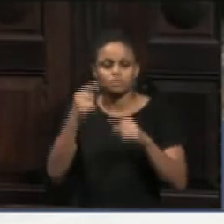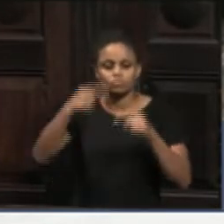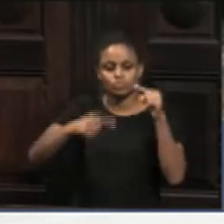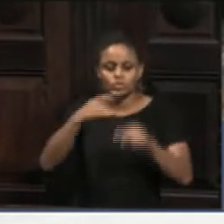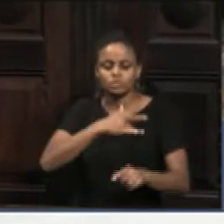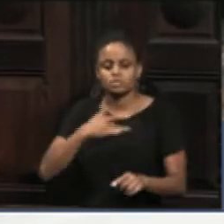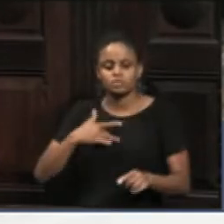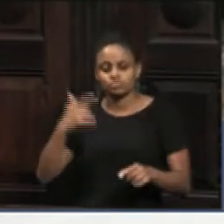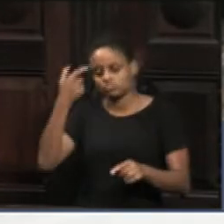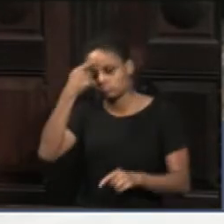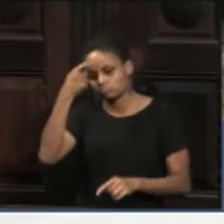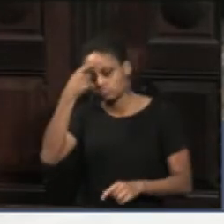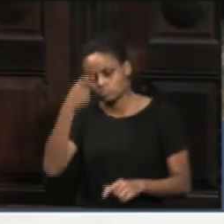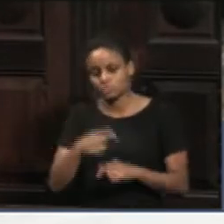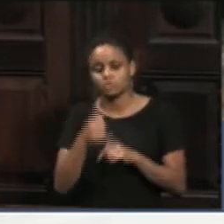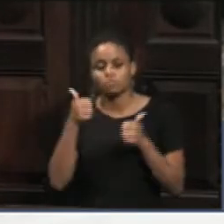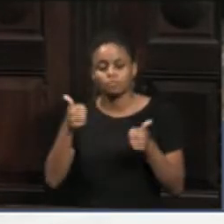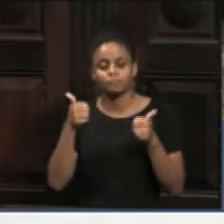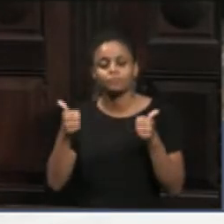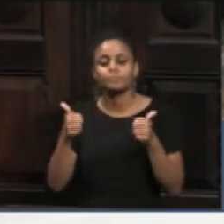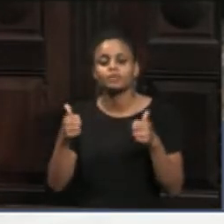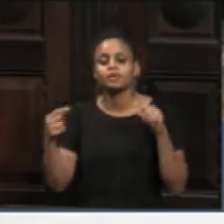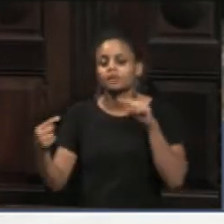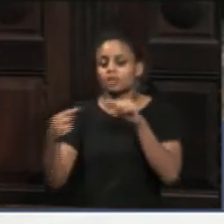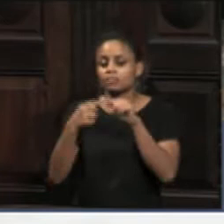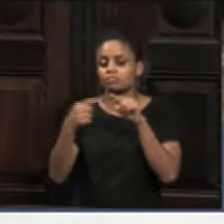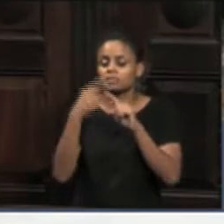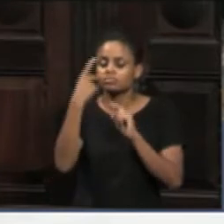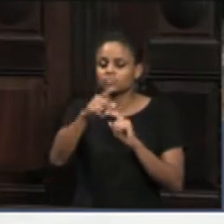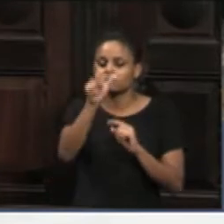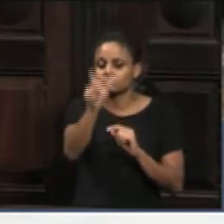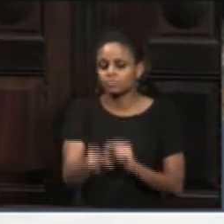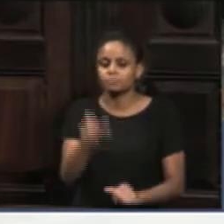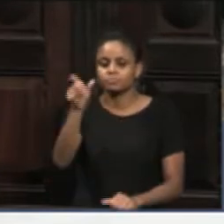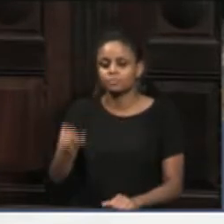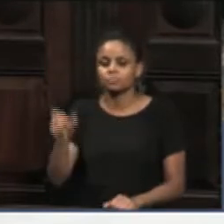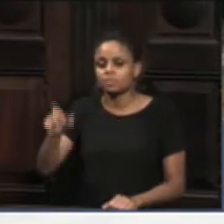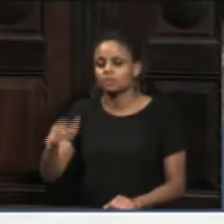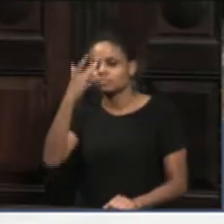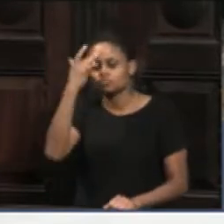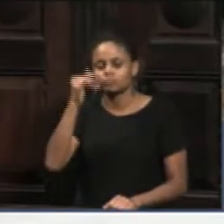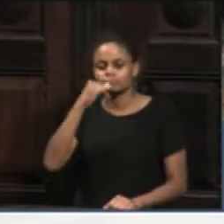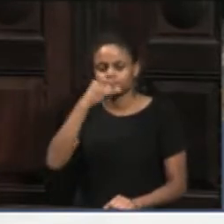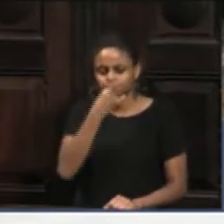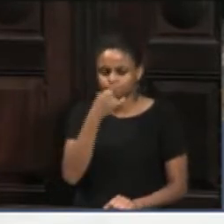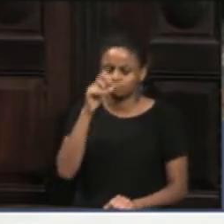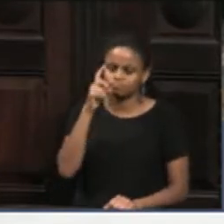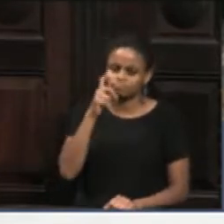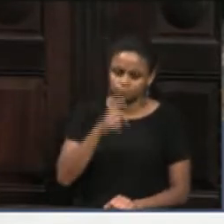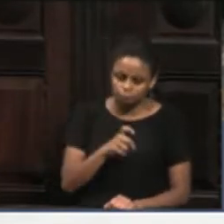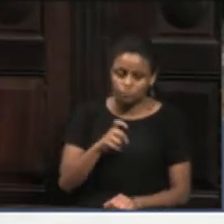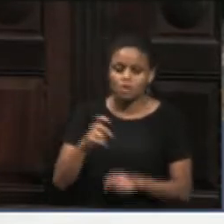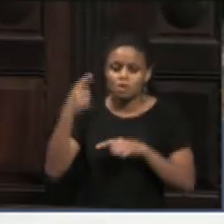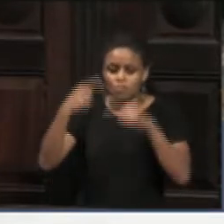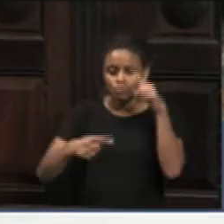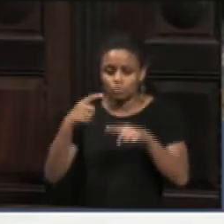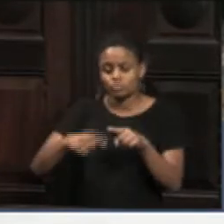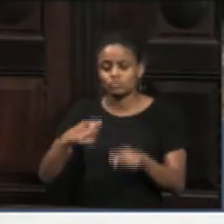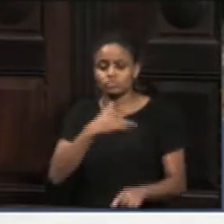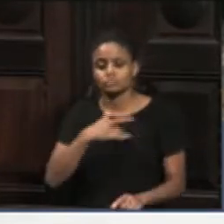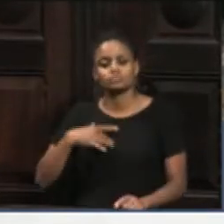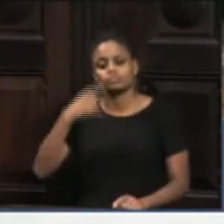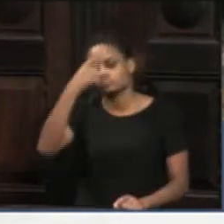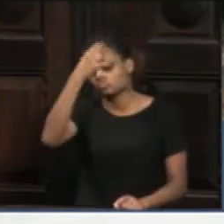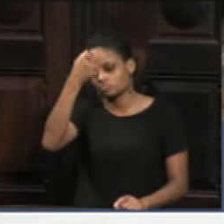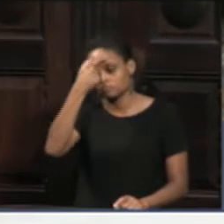mental territorializada, voltada para a construção da autonomia dos sujeitos, uma política de saúde mental que caminhe